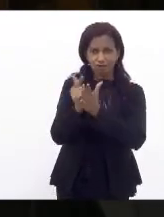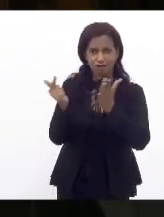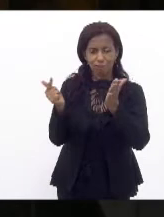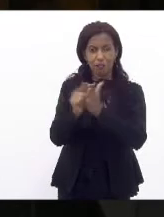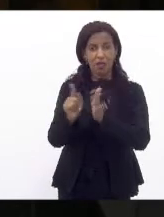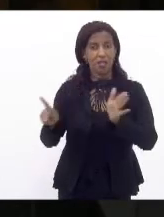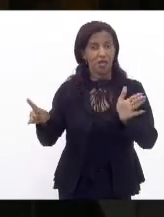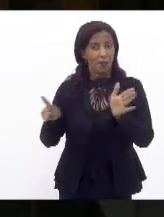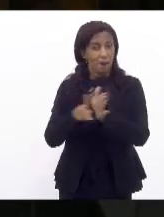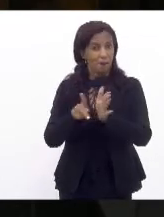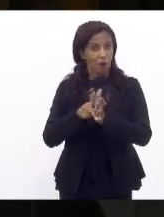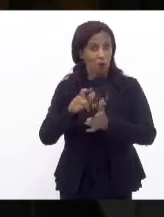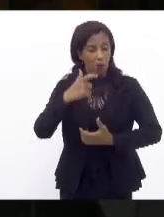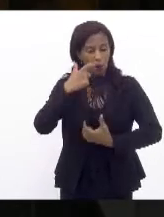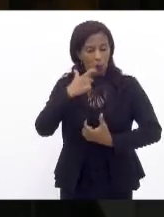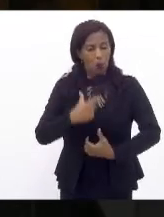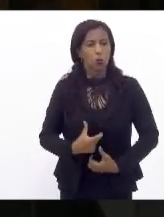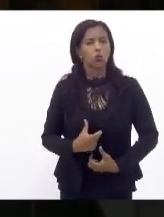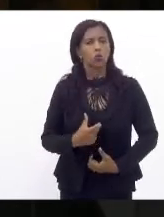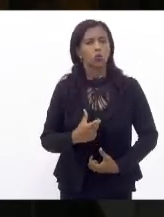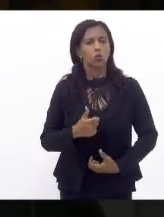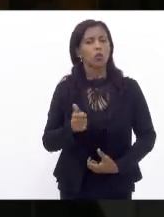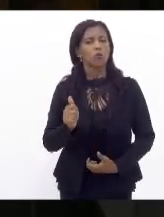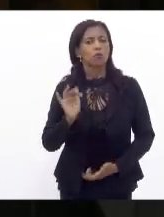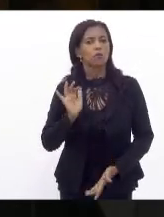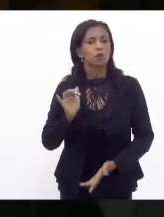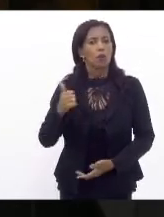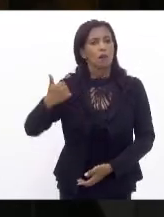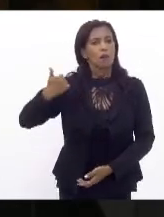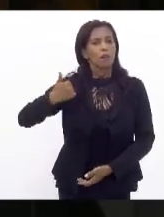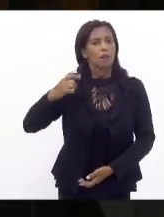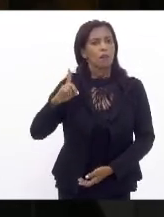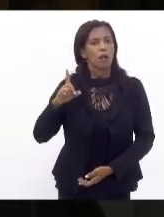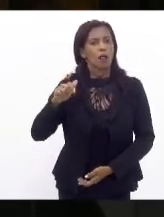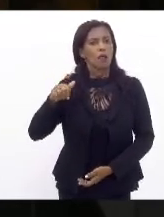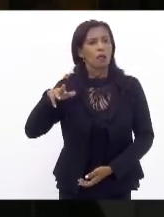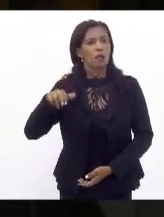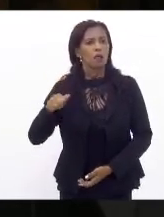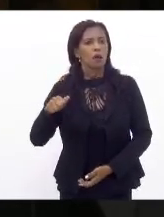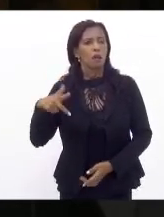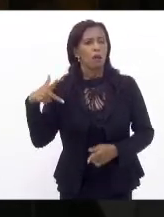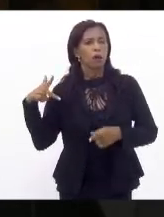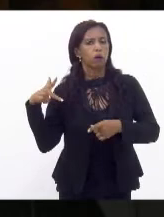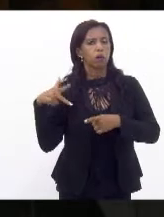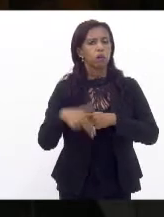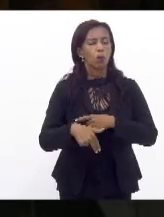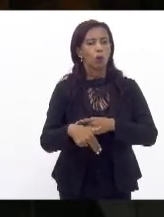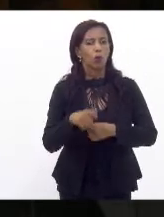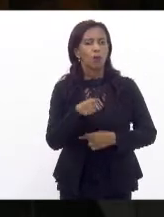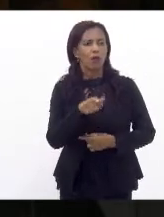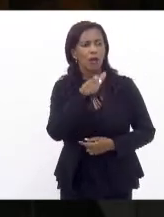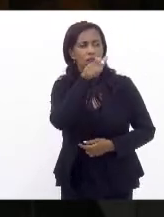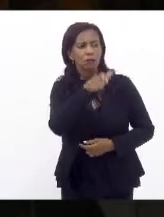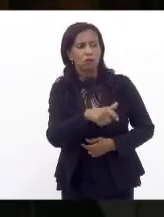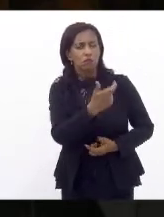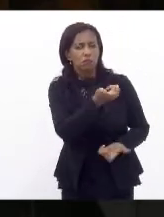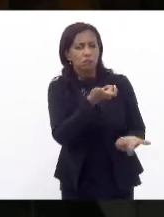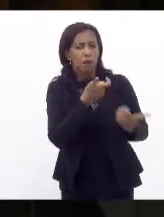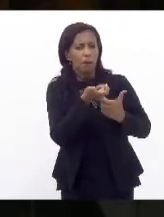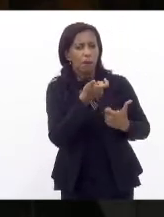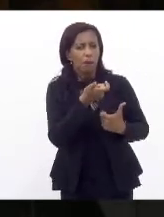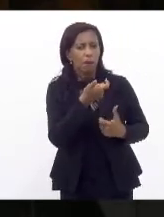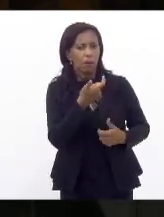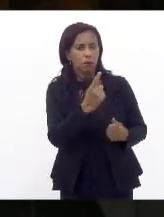a própria postura da primeira-dama do município, interromperam essa construção injusta que estava sendo